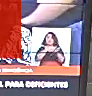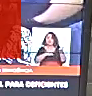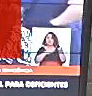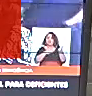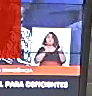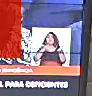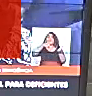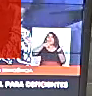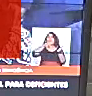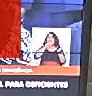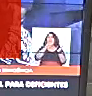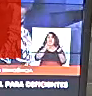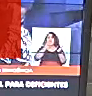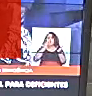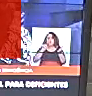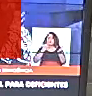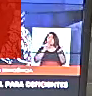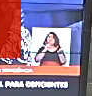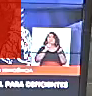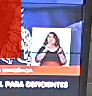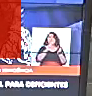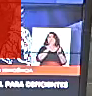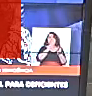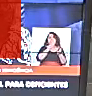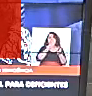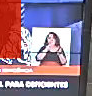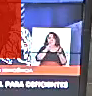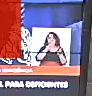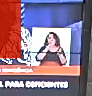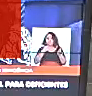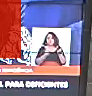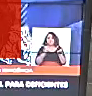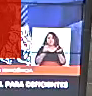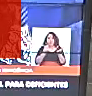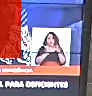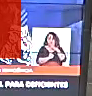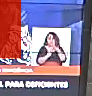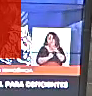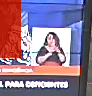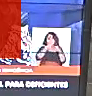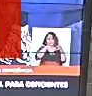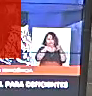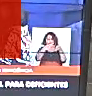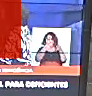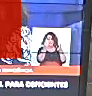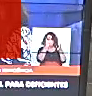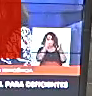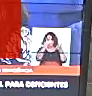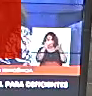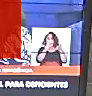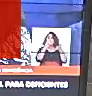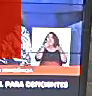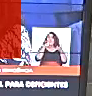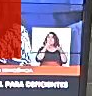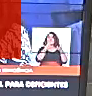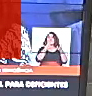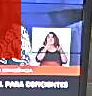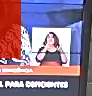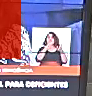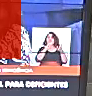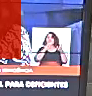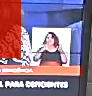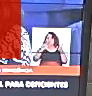a CEINFRA tem conhecimento de que aquela viagem é convencional, não é por liberalidade da empresa ela falar